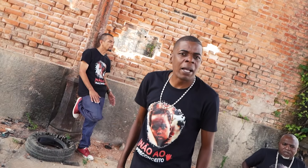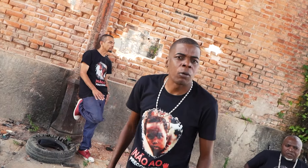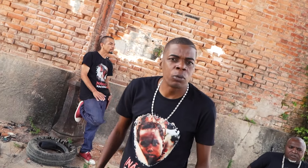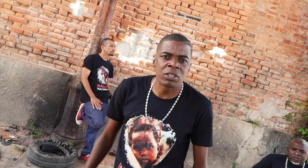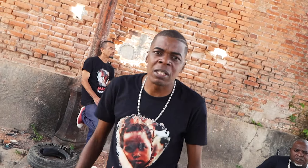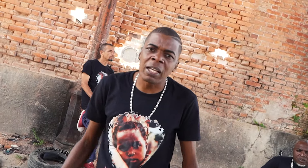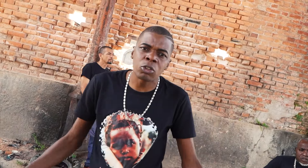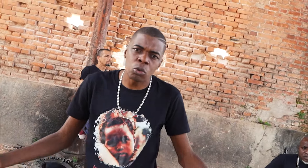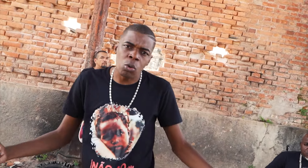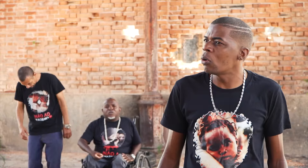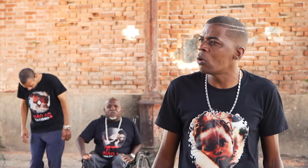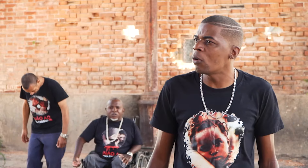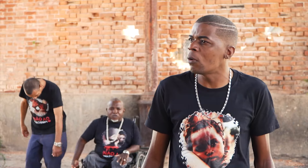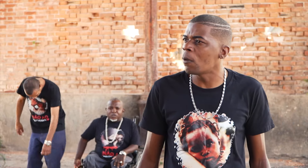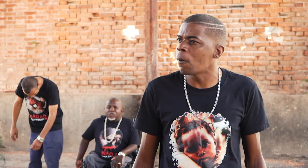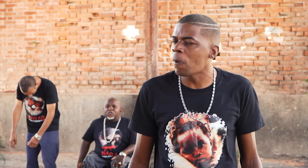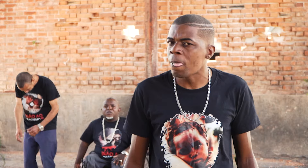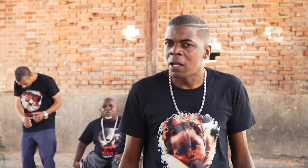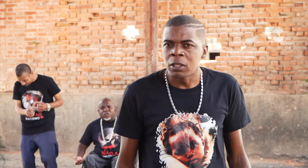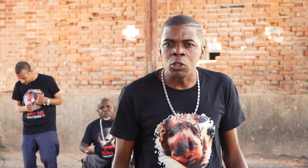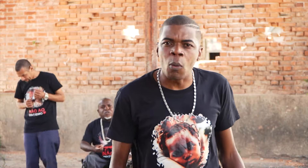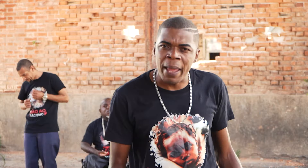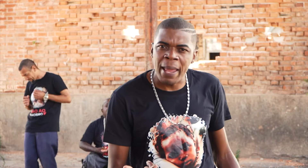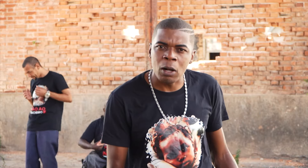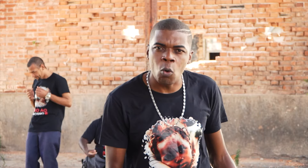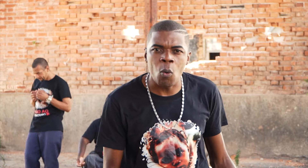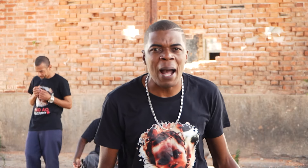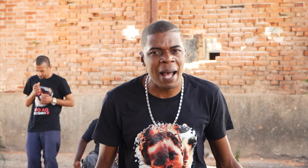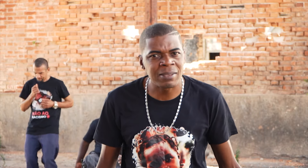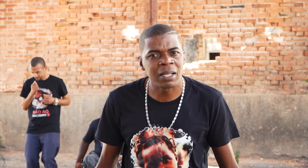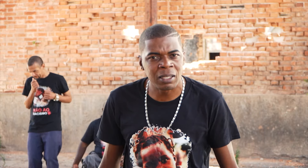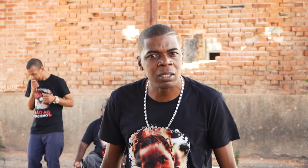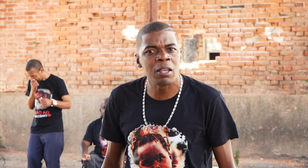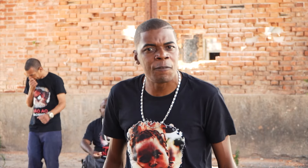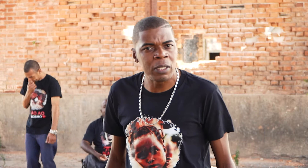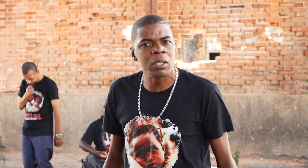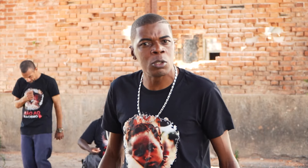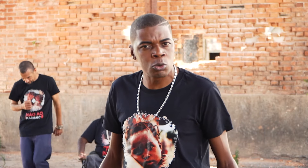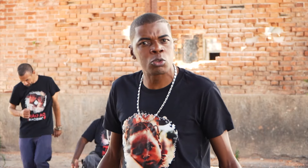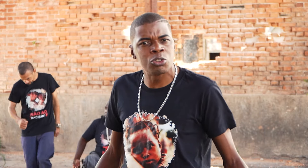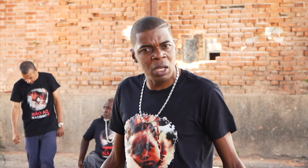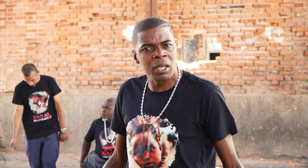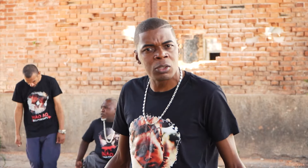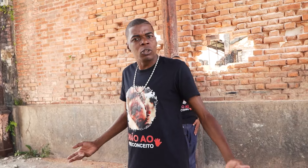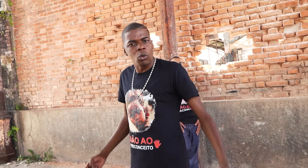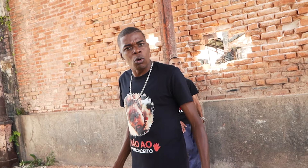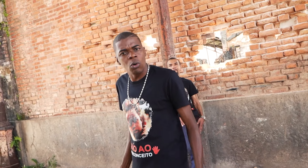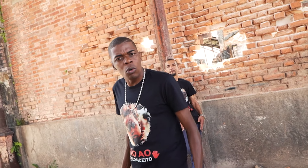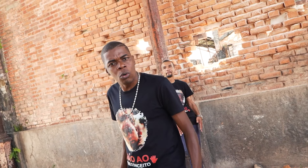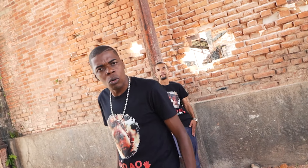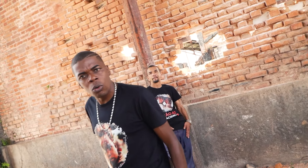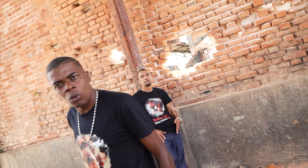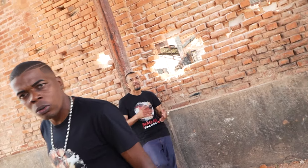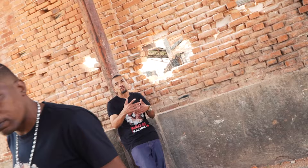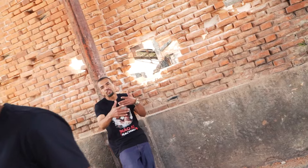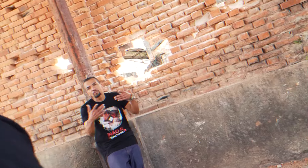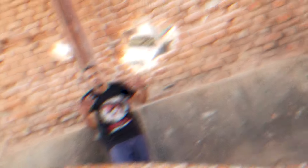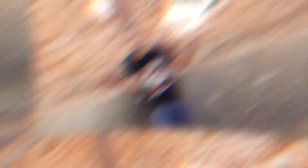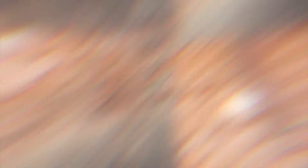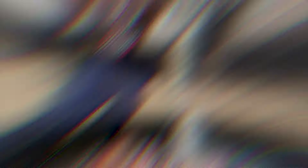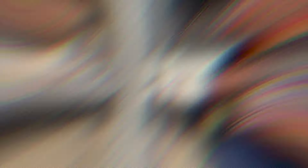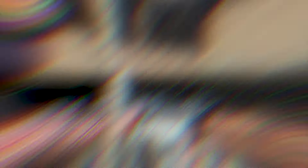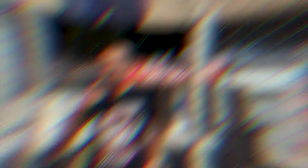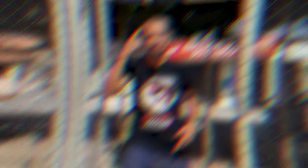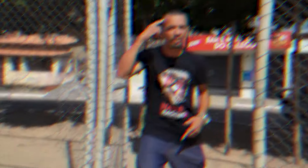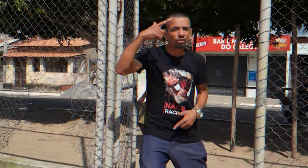Stop preconceito. Não é a cor, a raça que define o sujeito. Preconceito